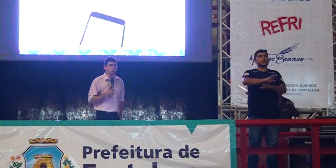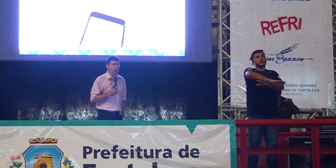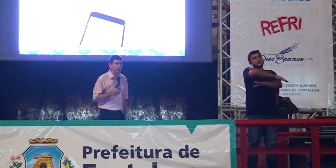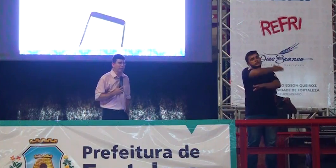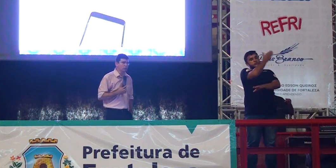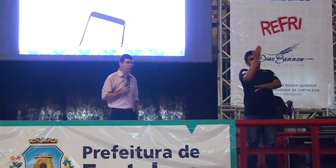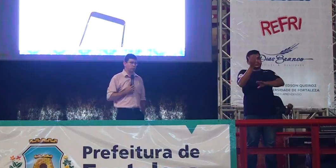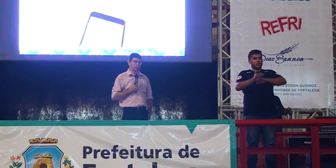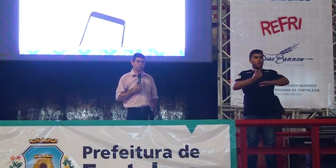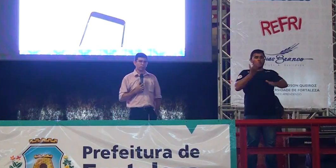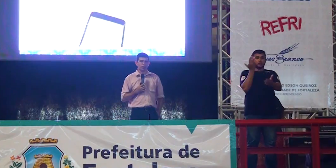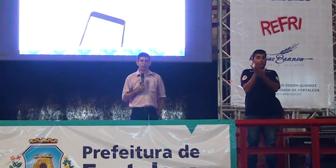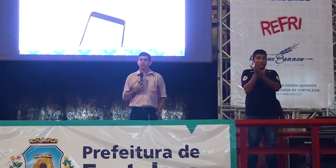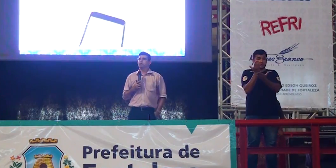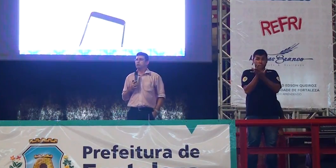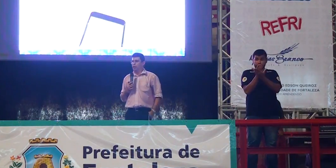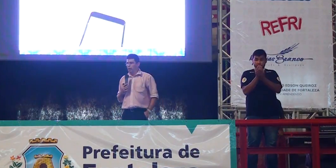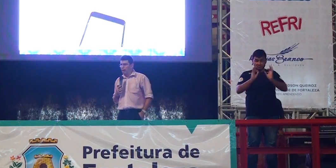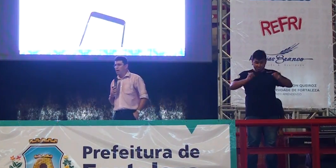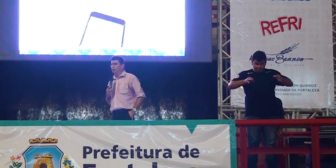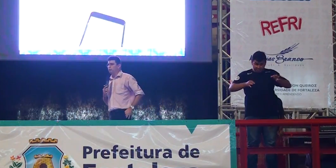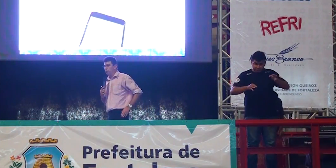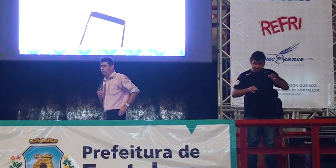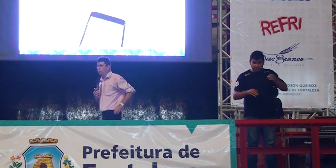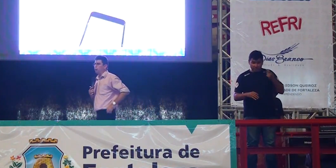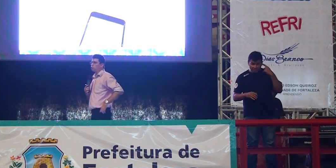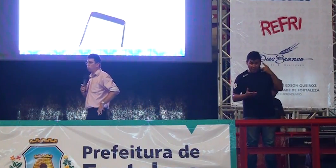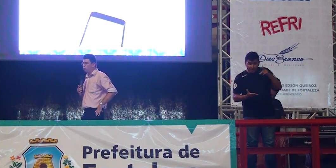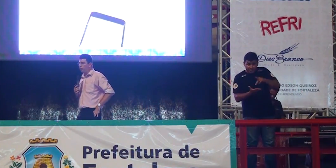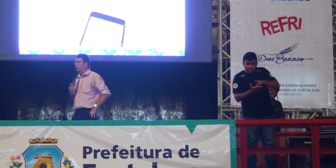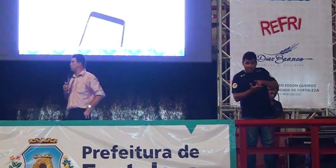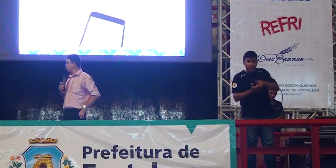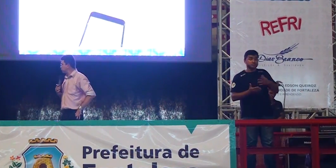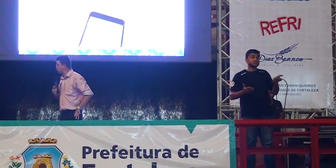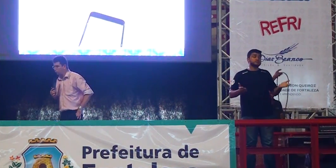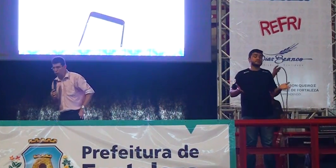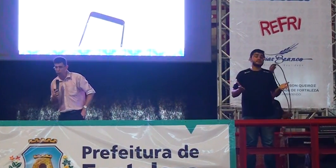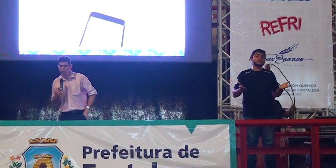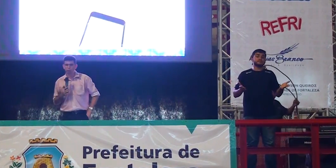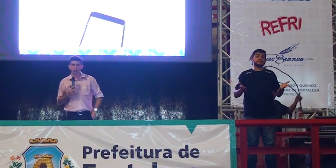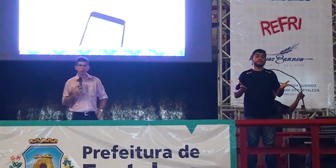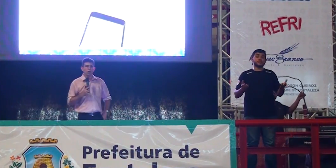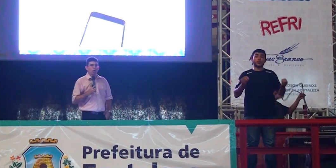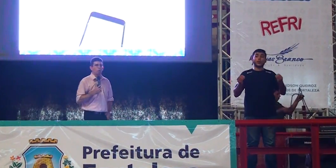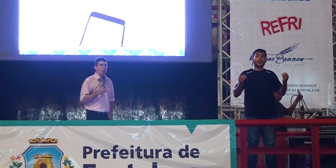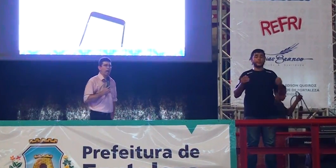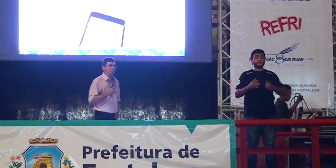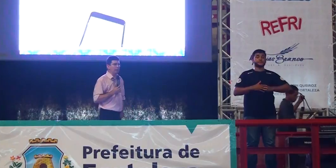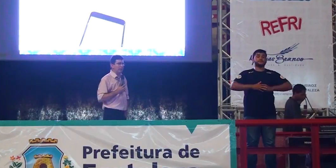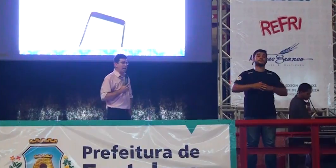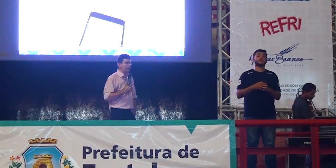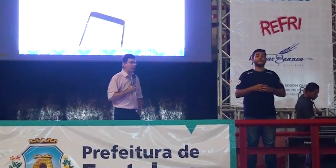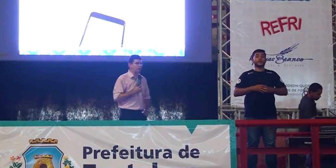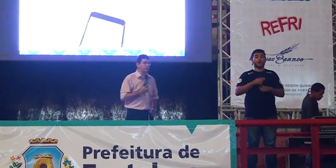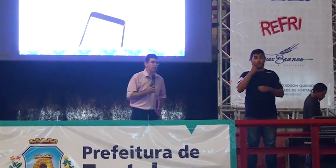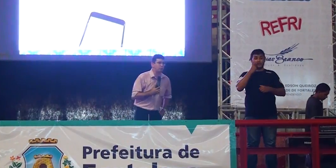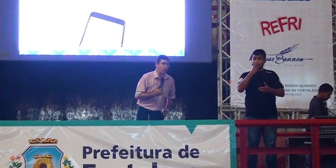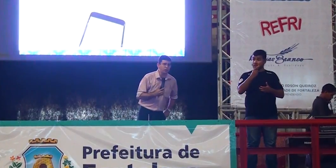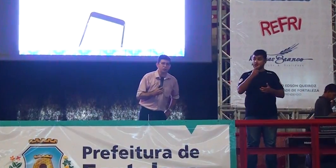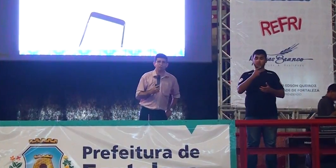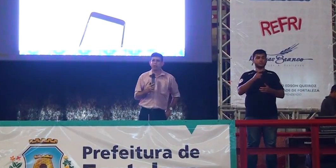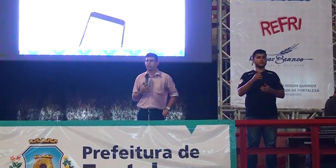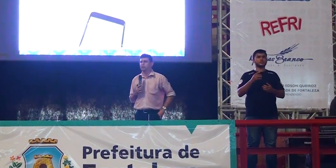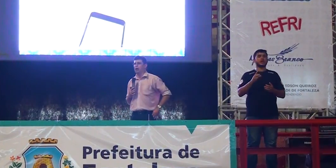dia estudando. Será que você passou mesmo o dia estudando? Qual é a maneira que